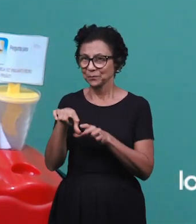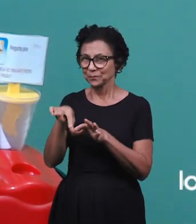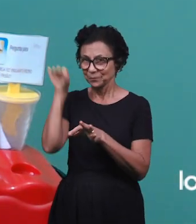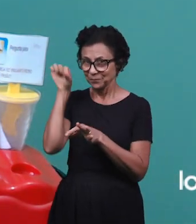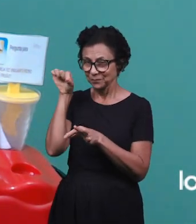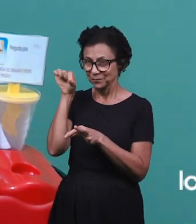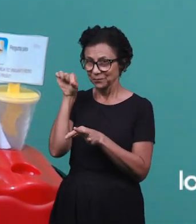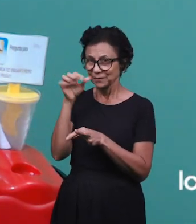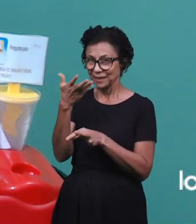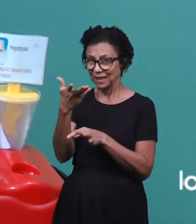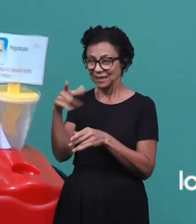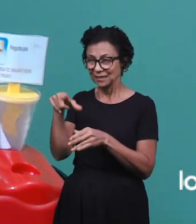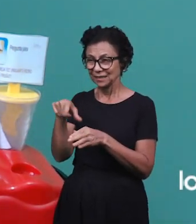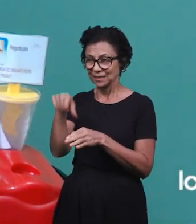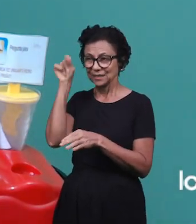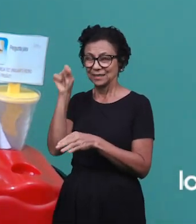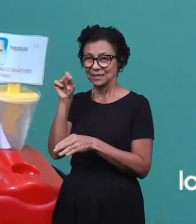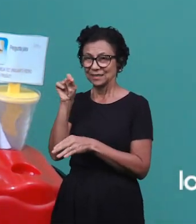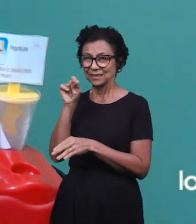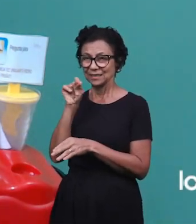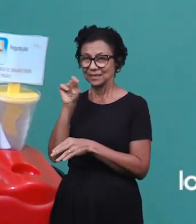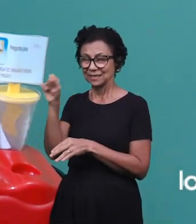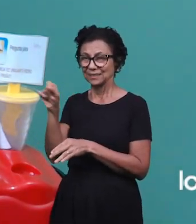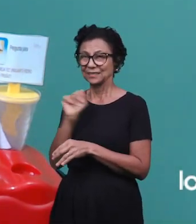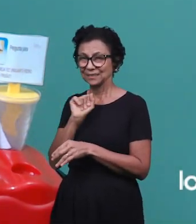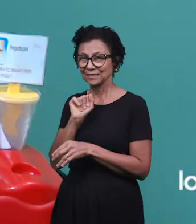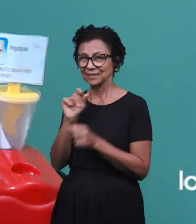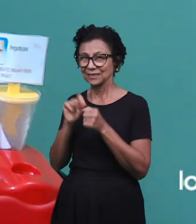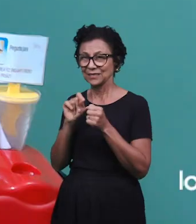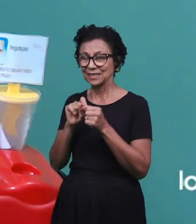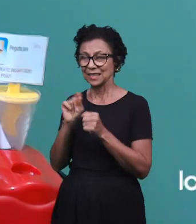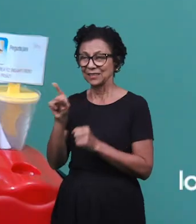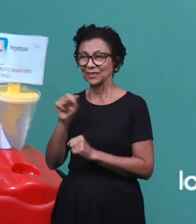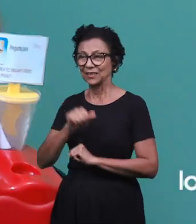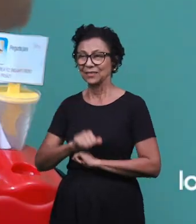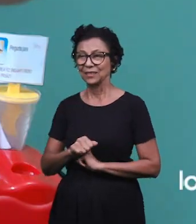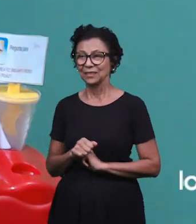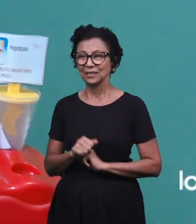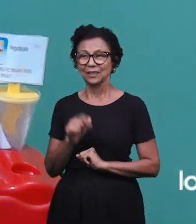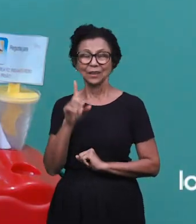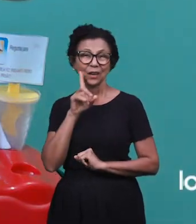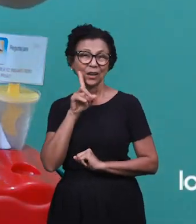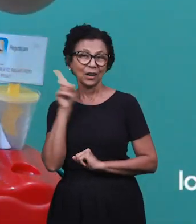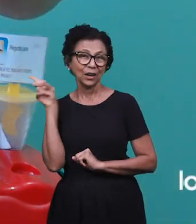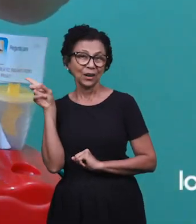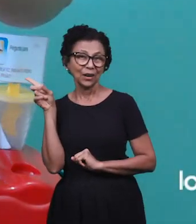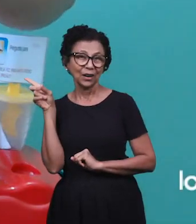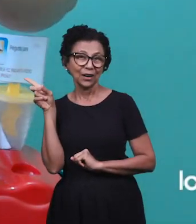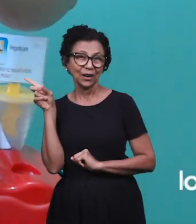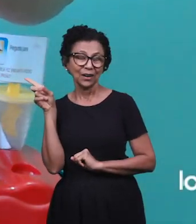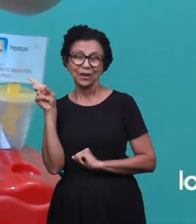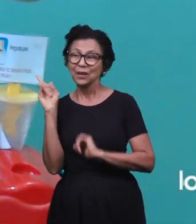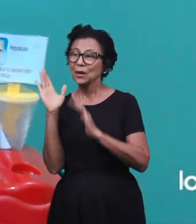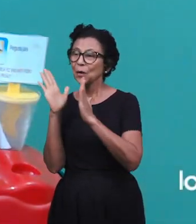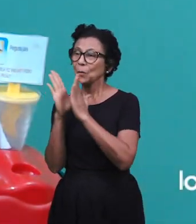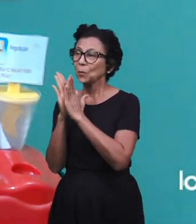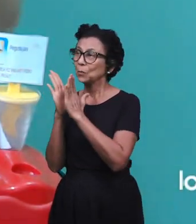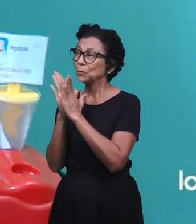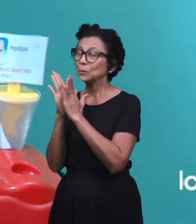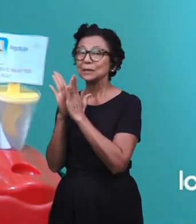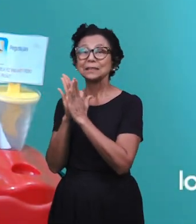tirar? Vamos ver o que nós podemos fazer. O que essas crianças aqui estão fazendo? Elas estão, olha só,